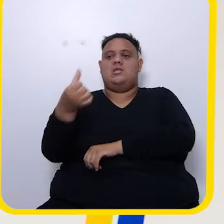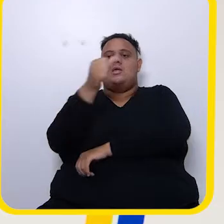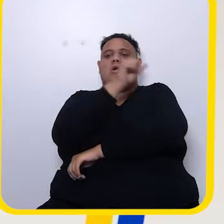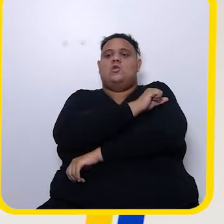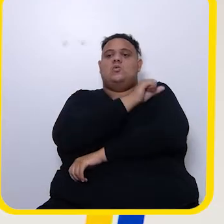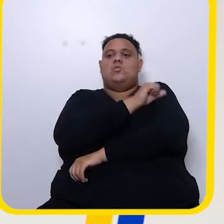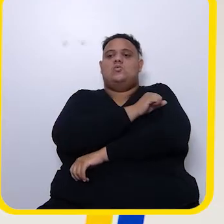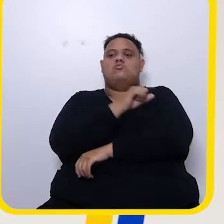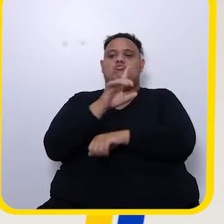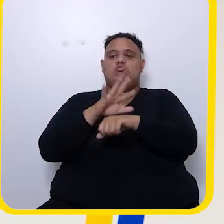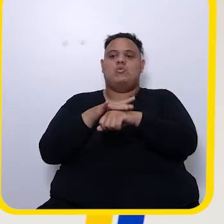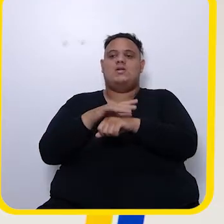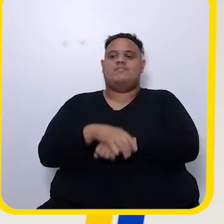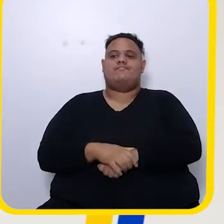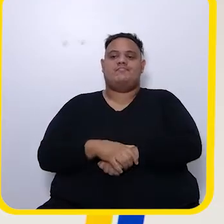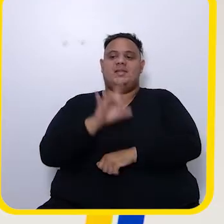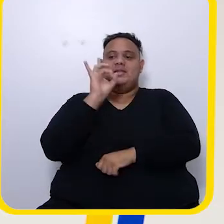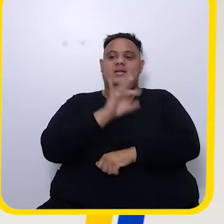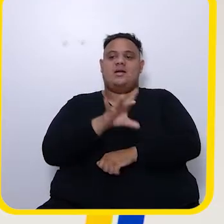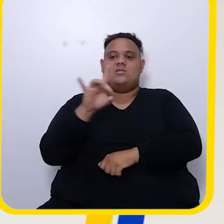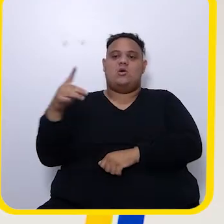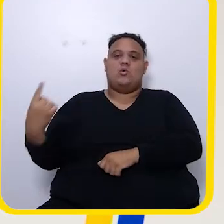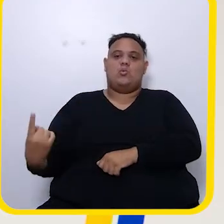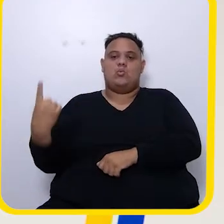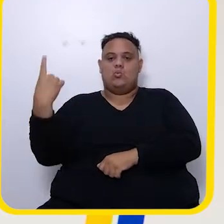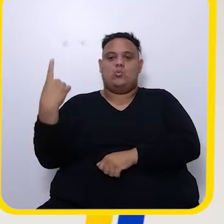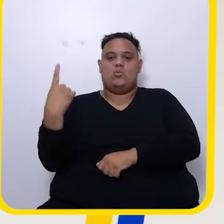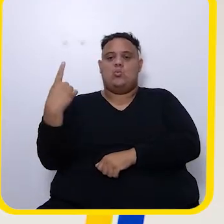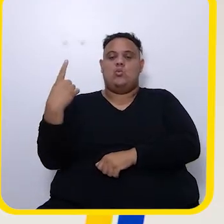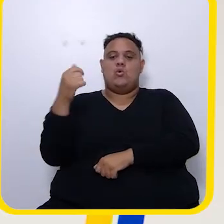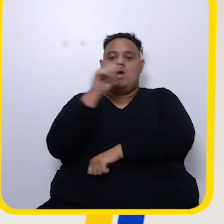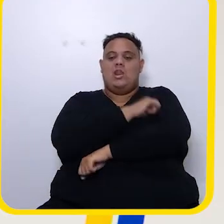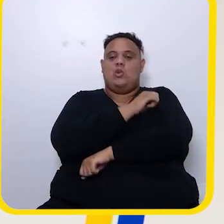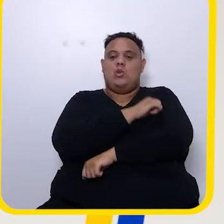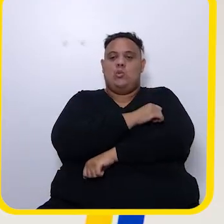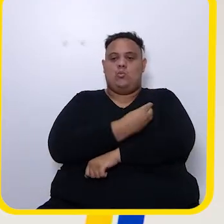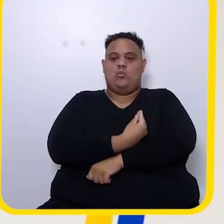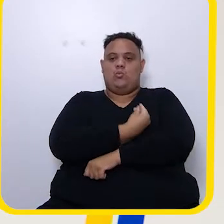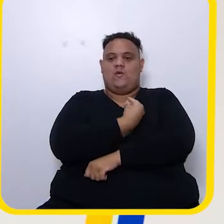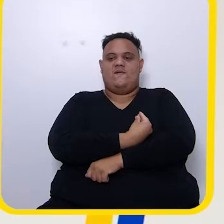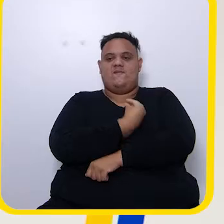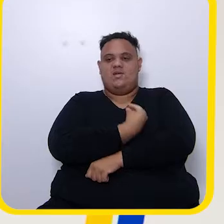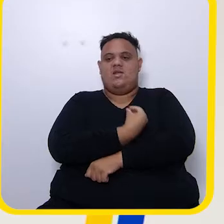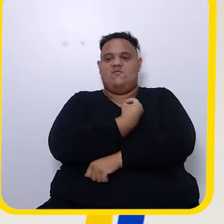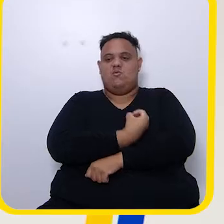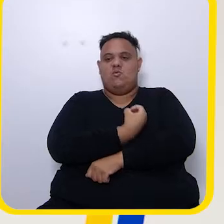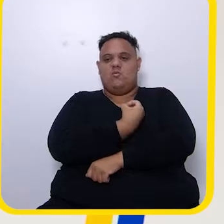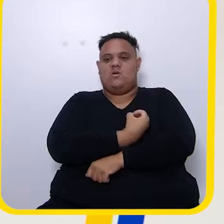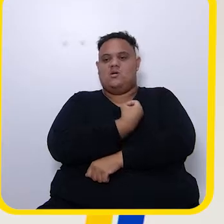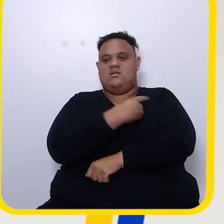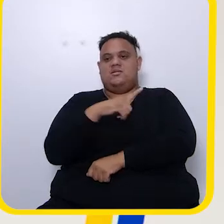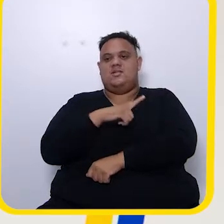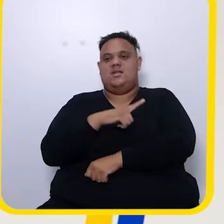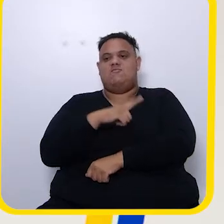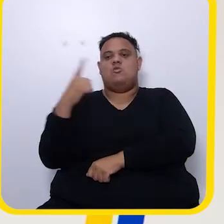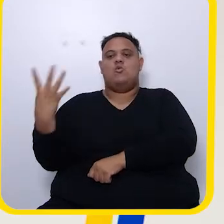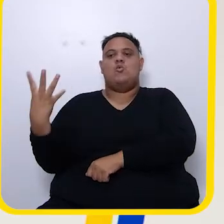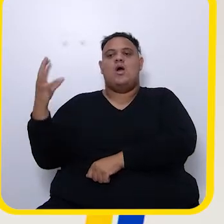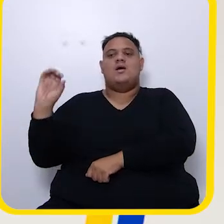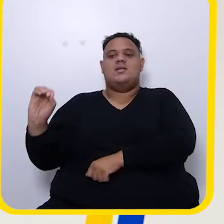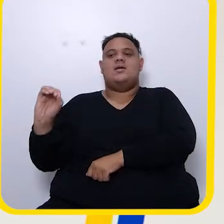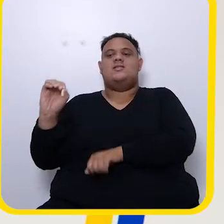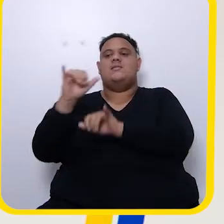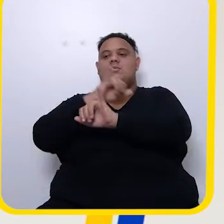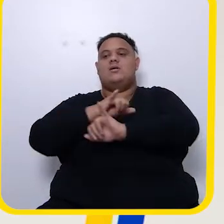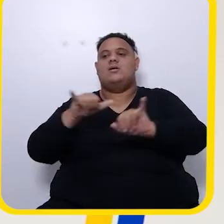doentes e cada um dos alunos presentes teve que distribuir 40